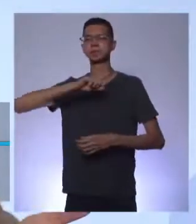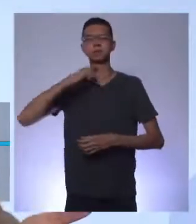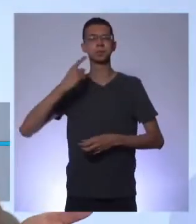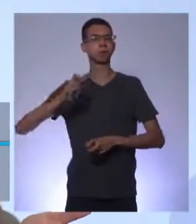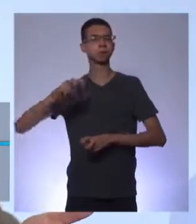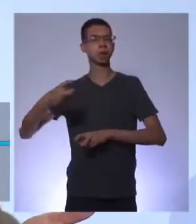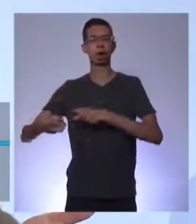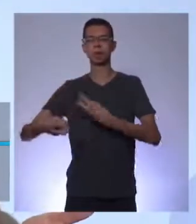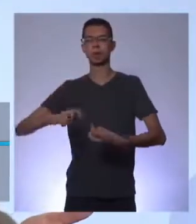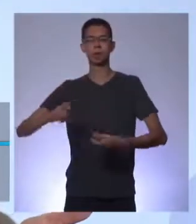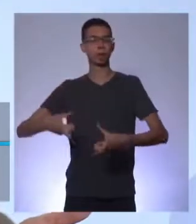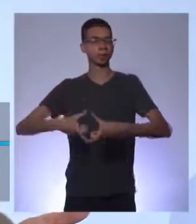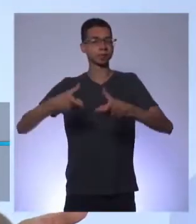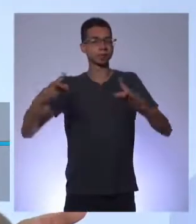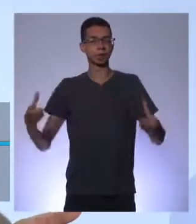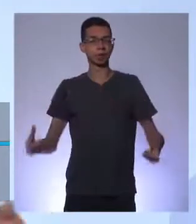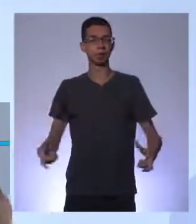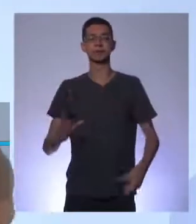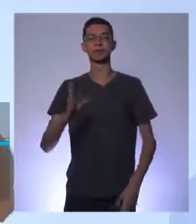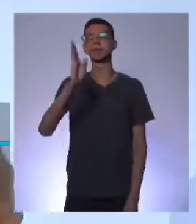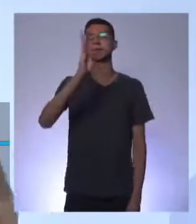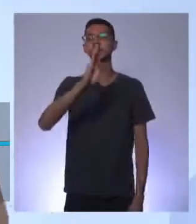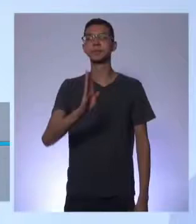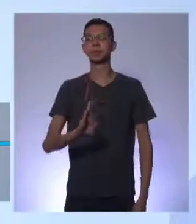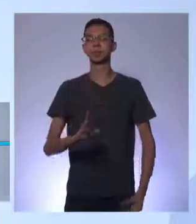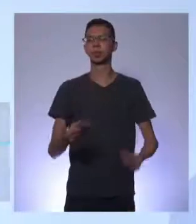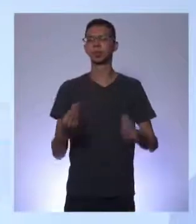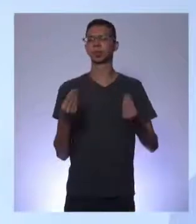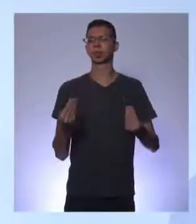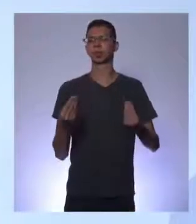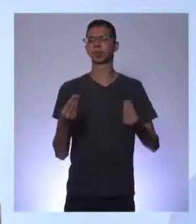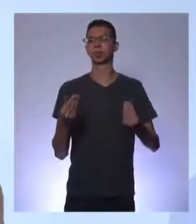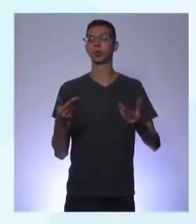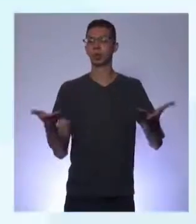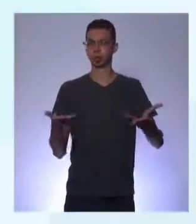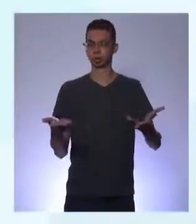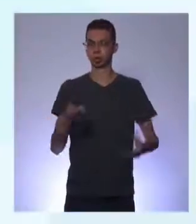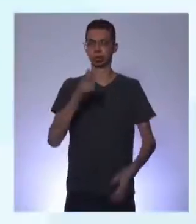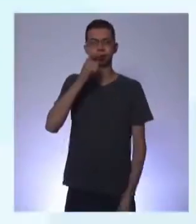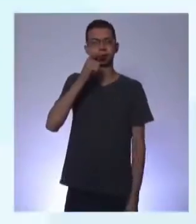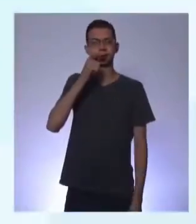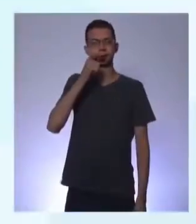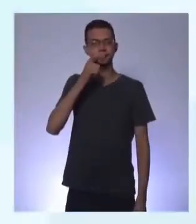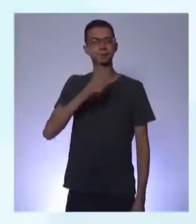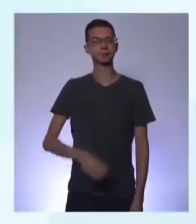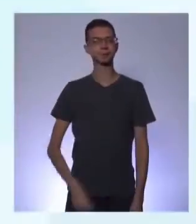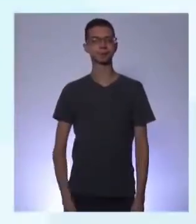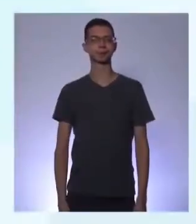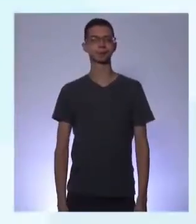Brasil, prof, como é que ficou nessa situação? Vamos olhar agora na tela.